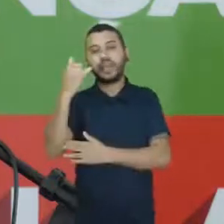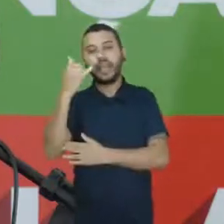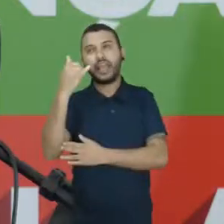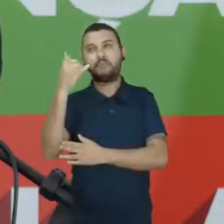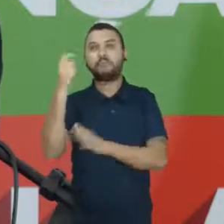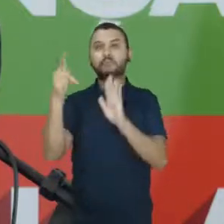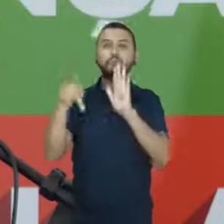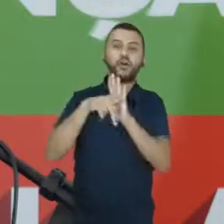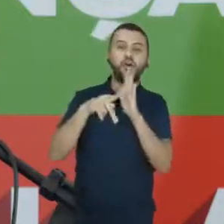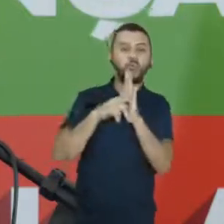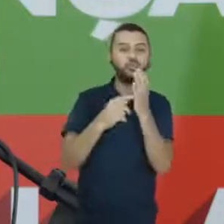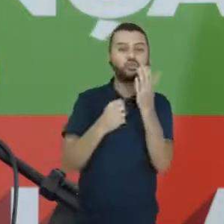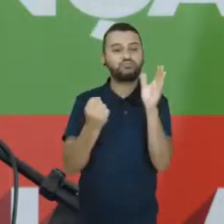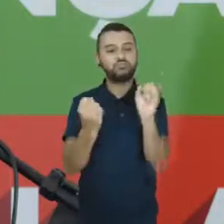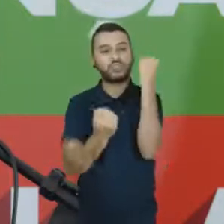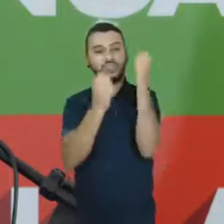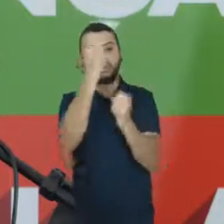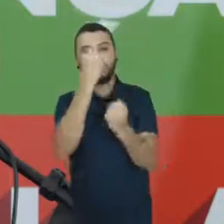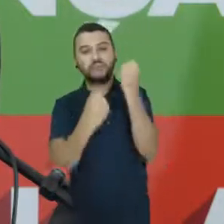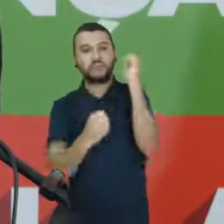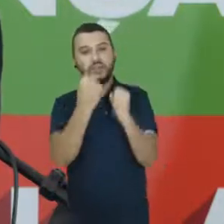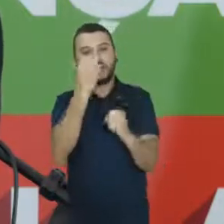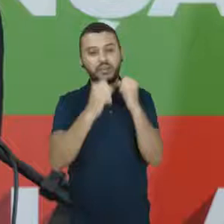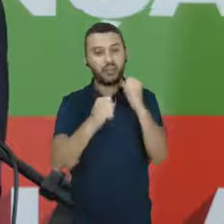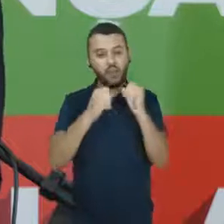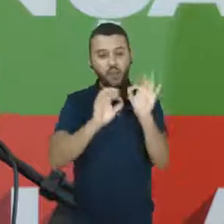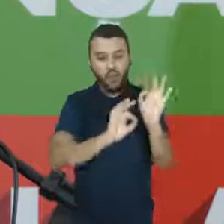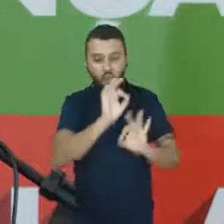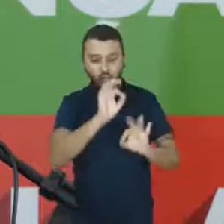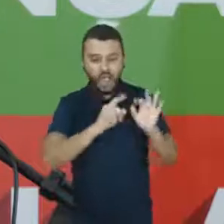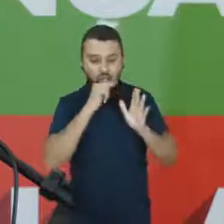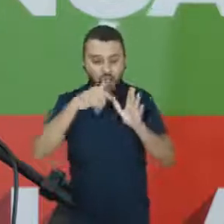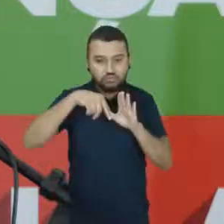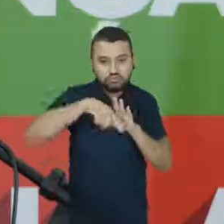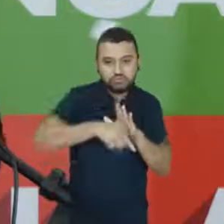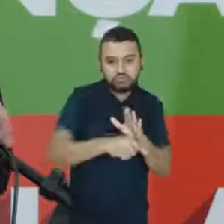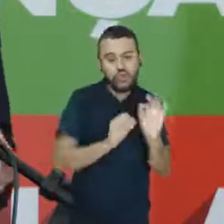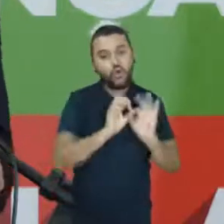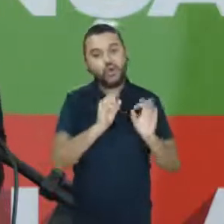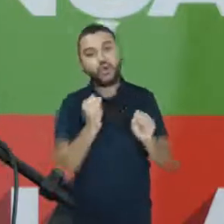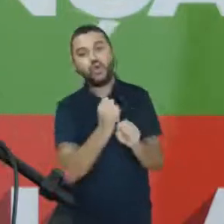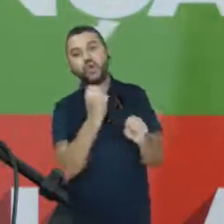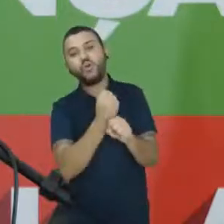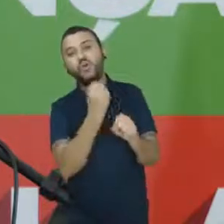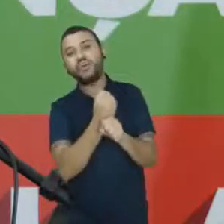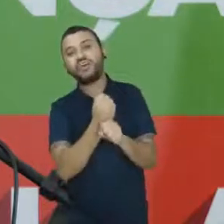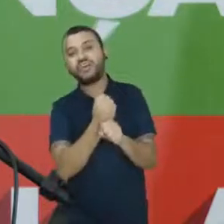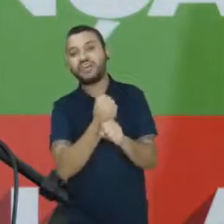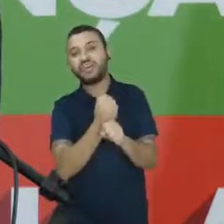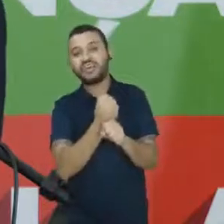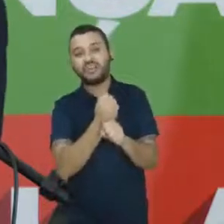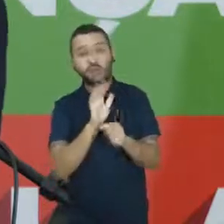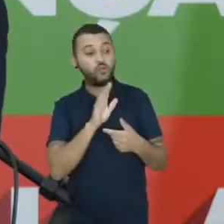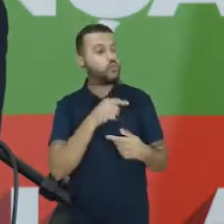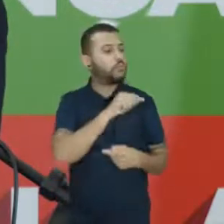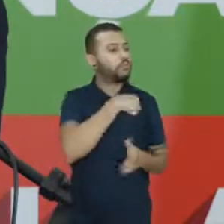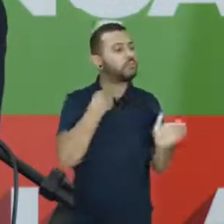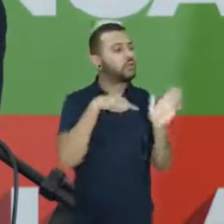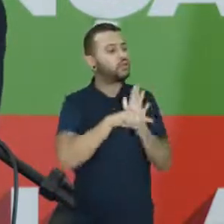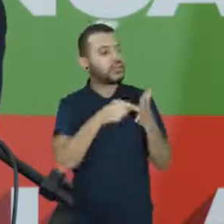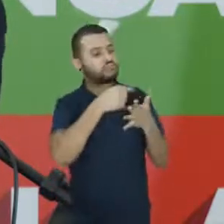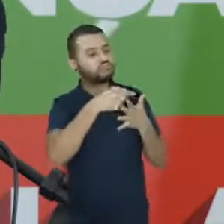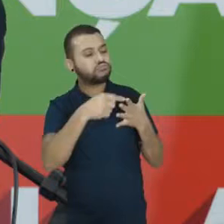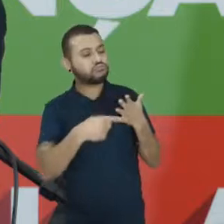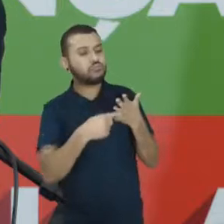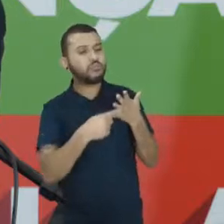hidrelétricas, as térmicas de biomassa, o que a gente pode apresentar de proposta das pessoas ganharem dinheiro e